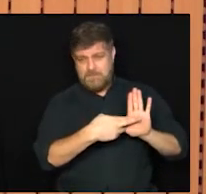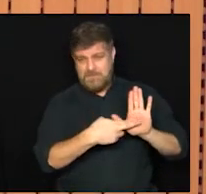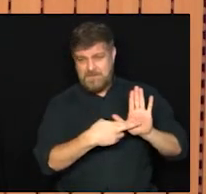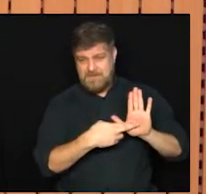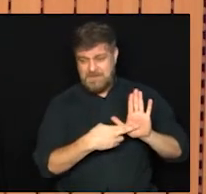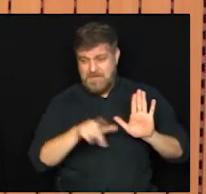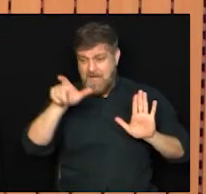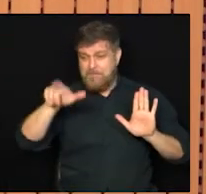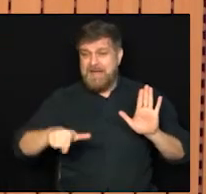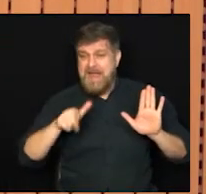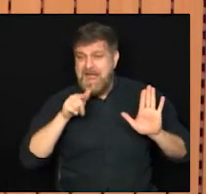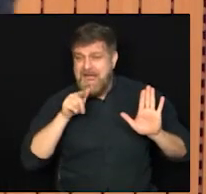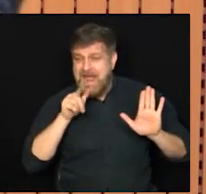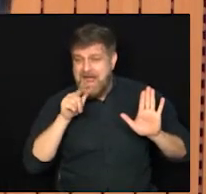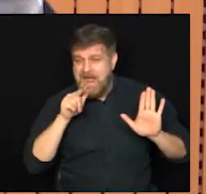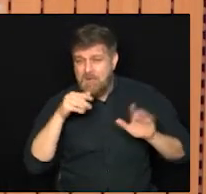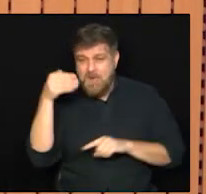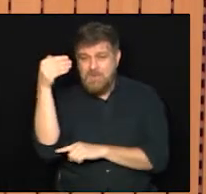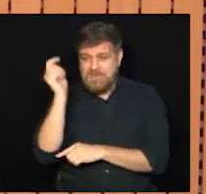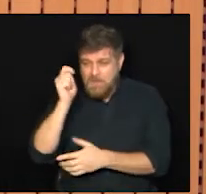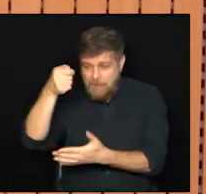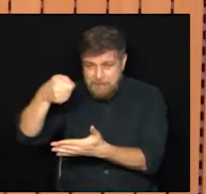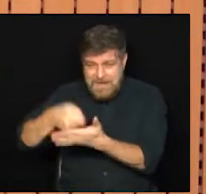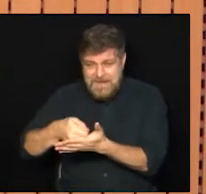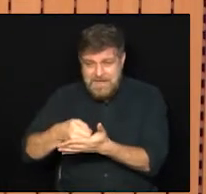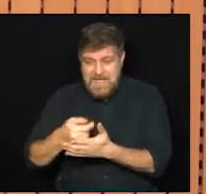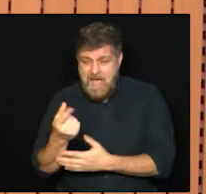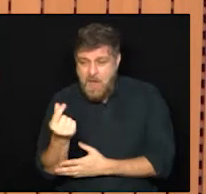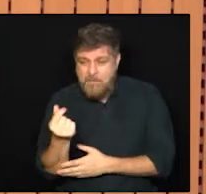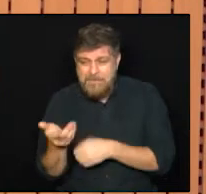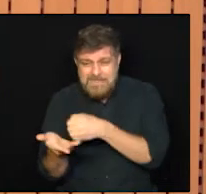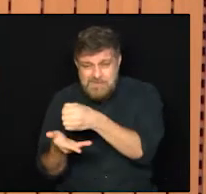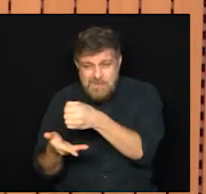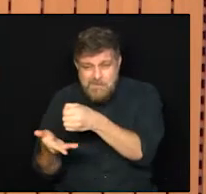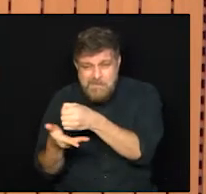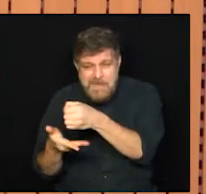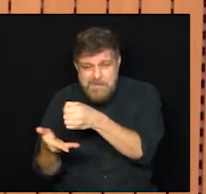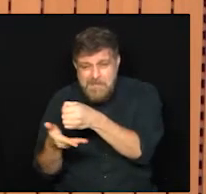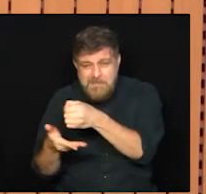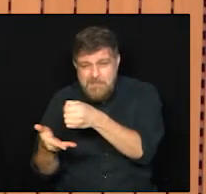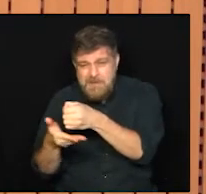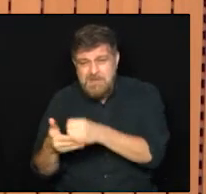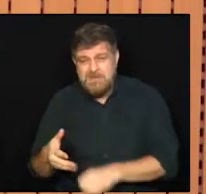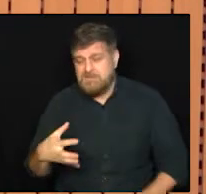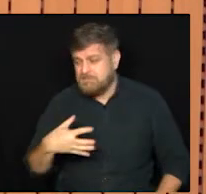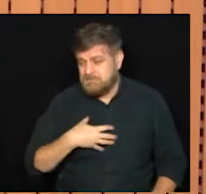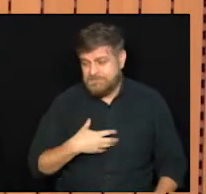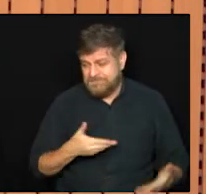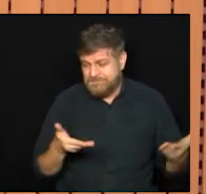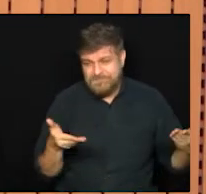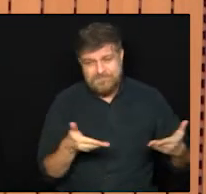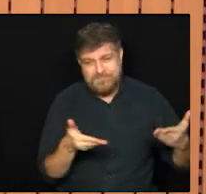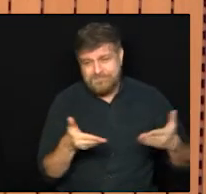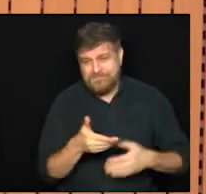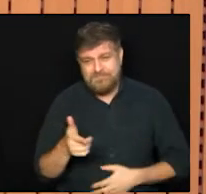de água, né, aquele mínimo, do jeito que é hoje, aí por